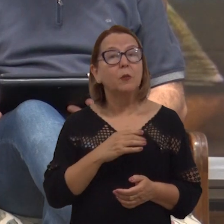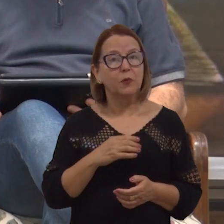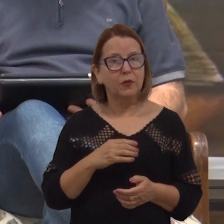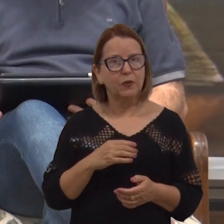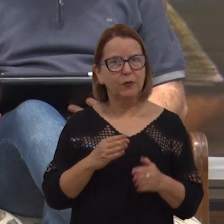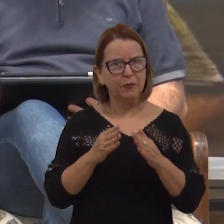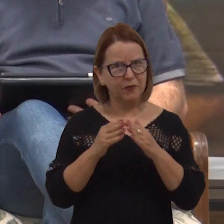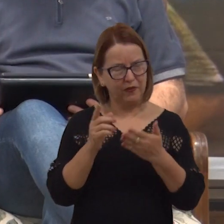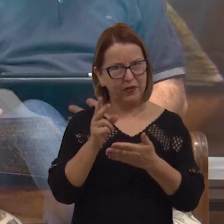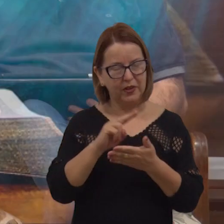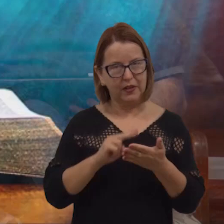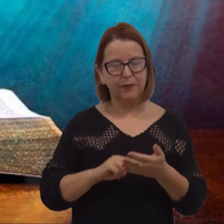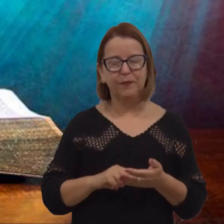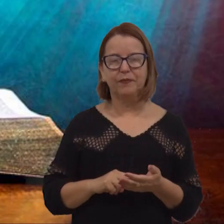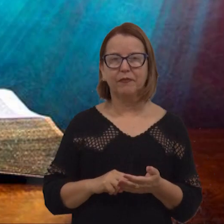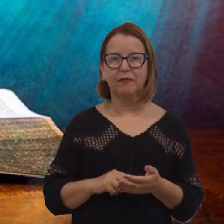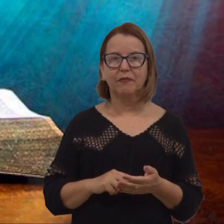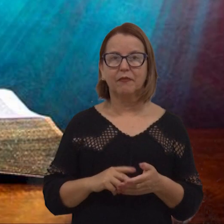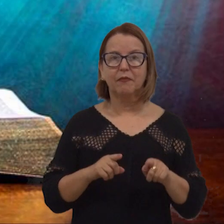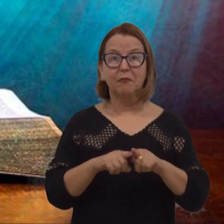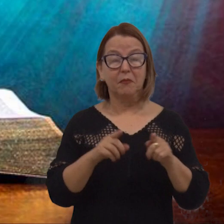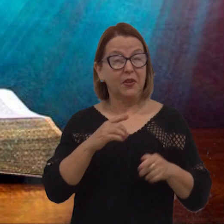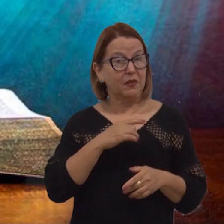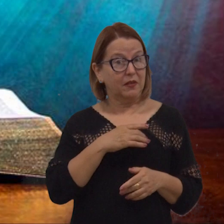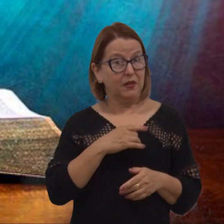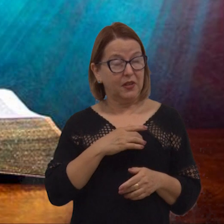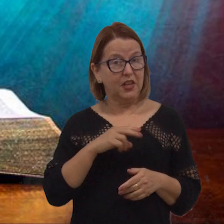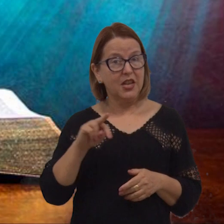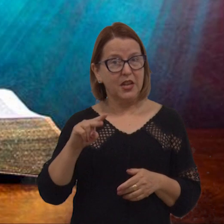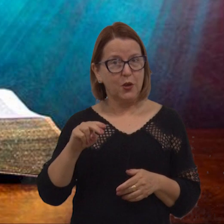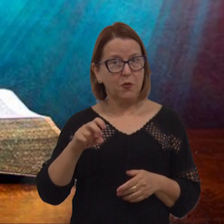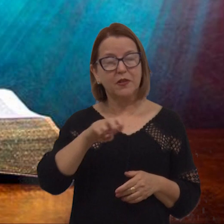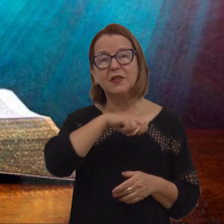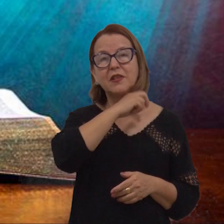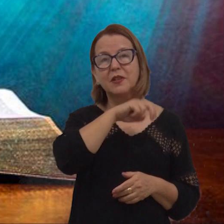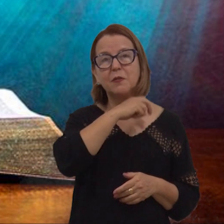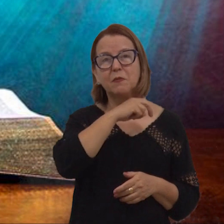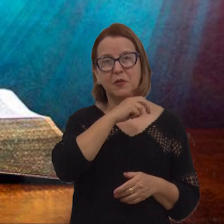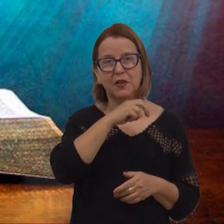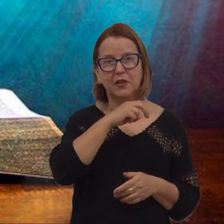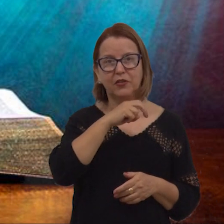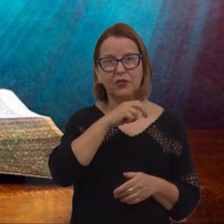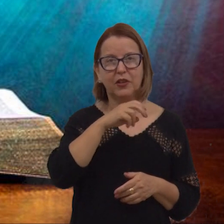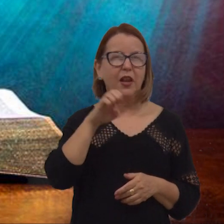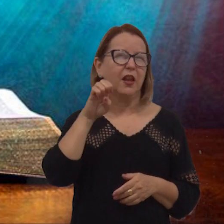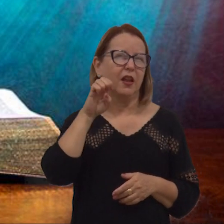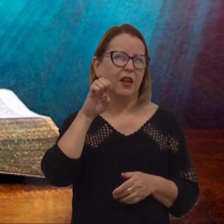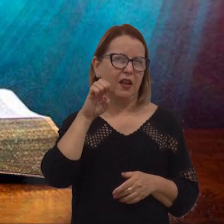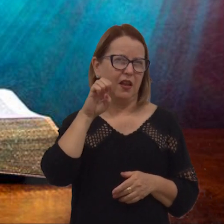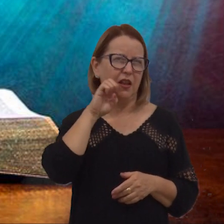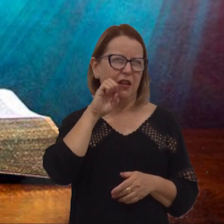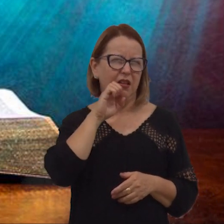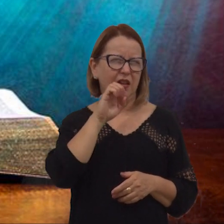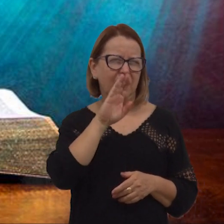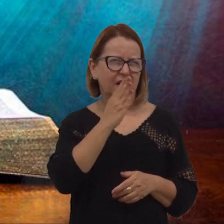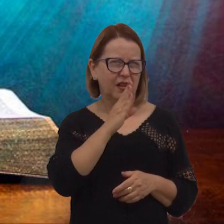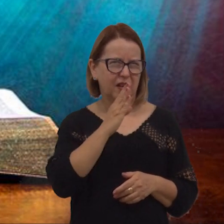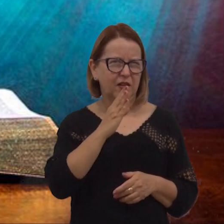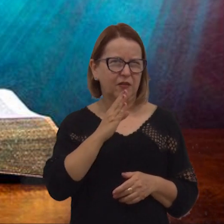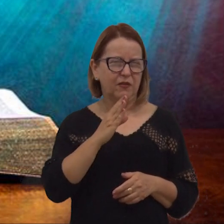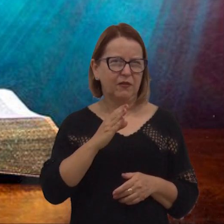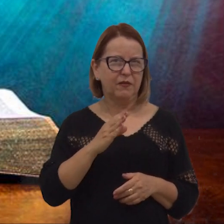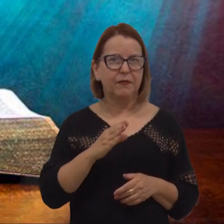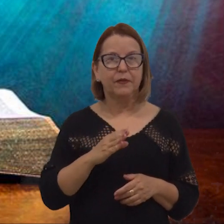meu irmão Wildo. Mas receio que, assim como a serpente enganou a Eva com a sua